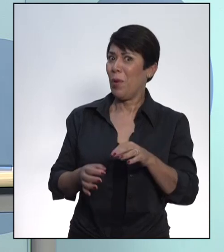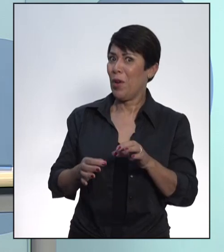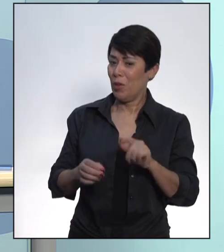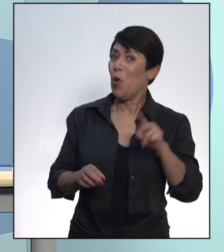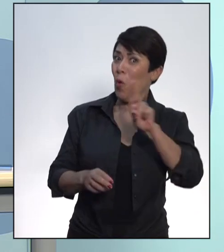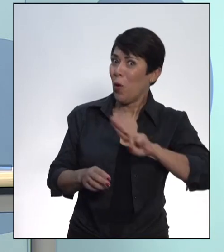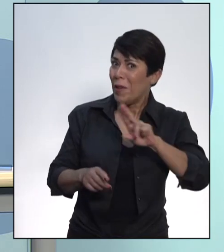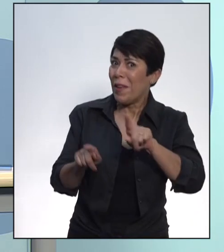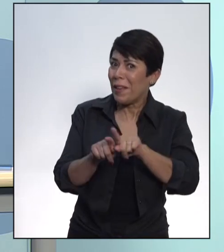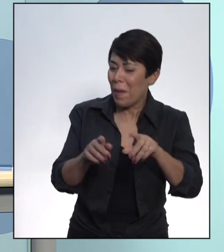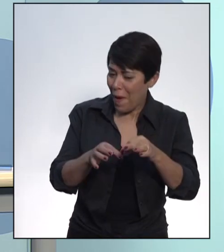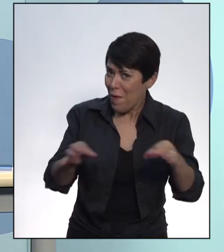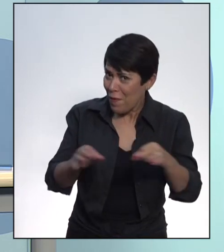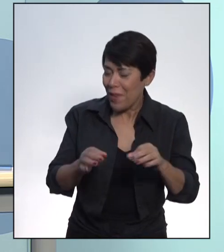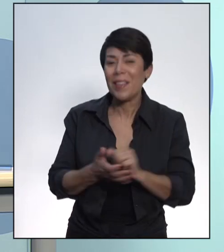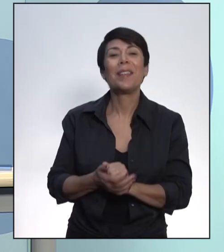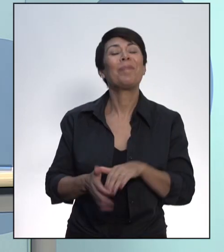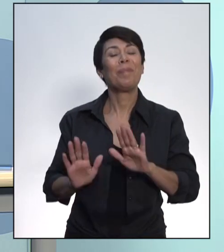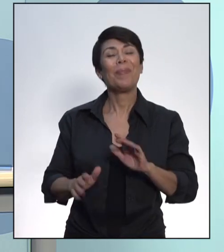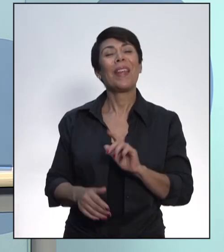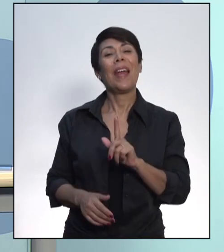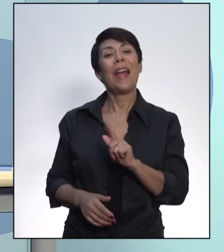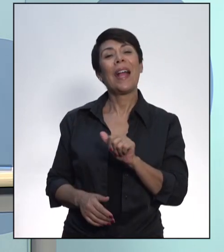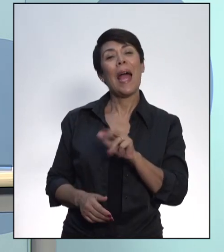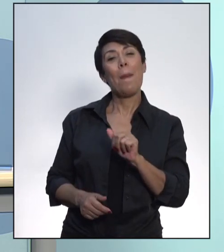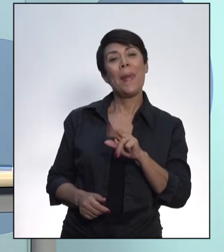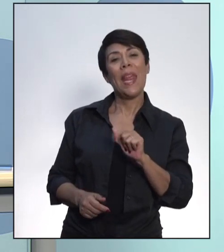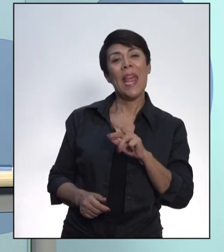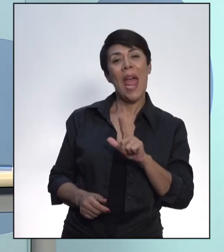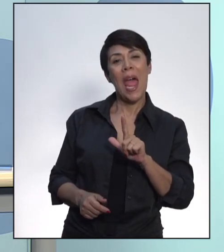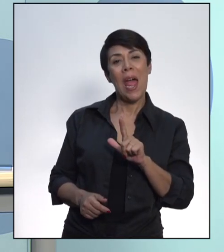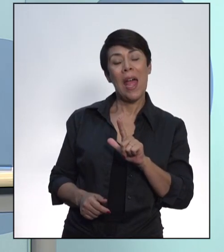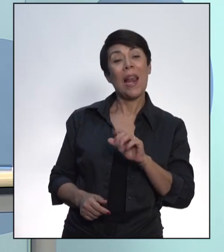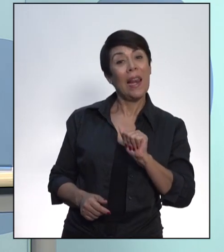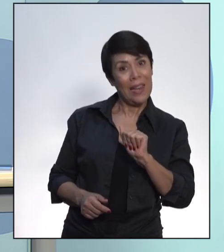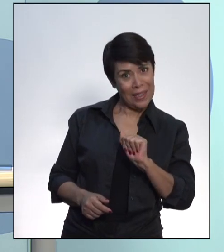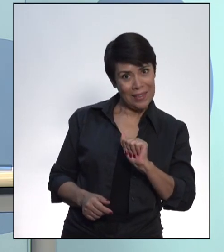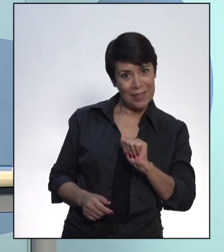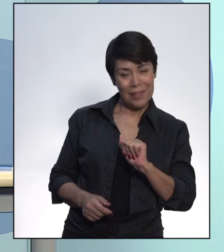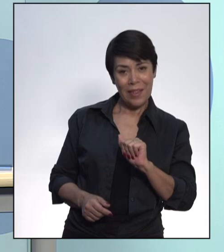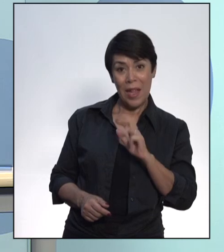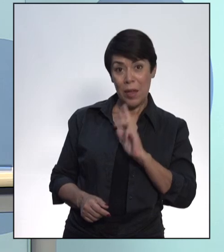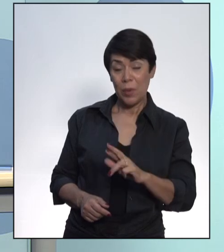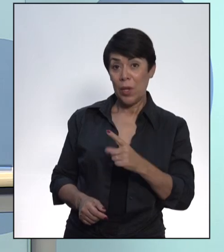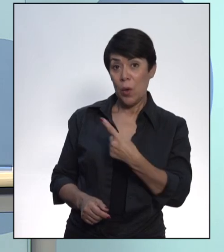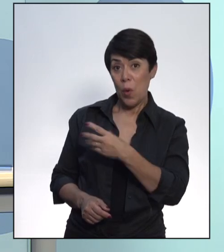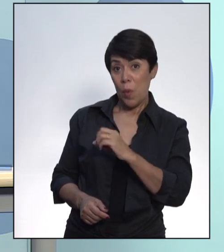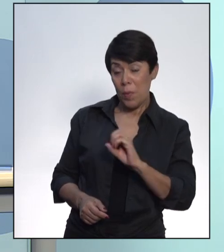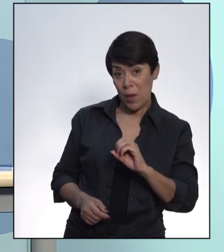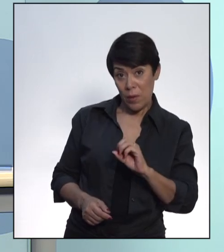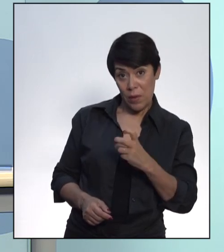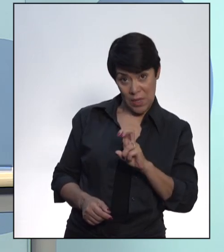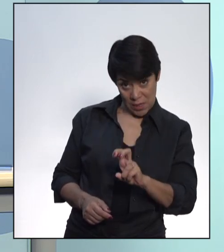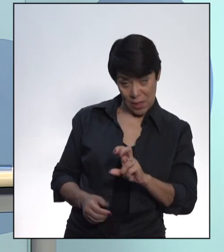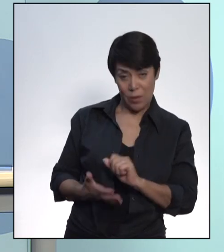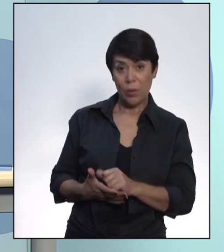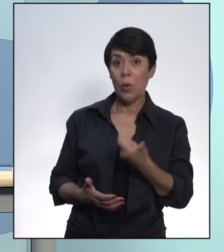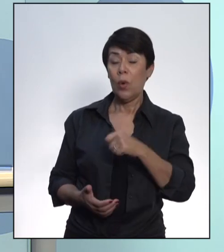Ó, o Gabriel colocou 500. Gabriela, 1.005. Eduardo